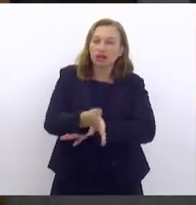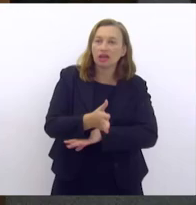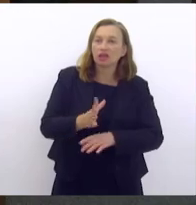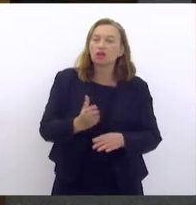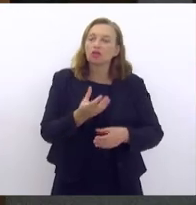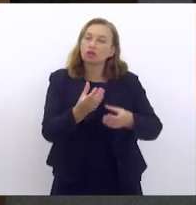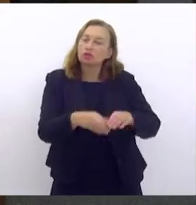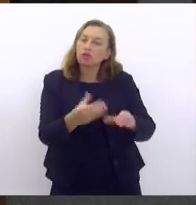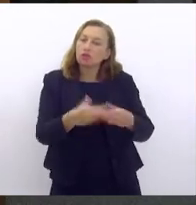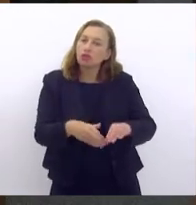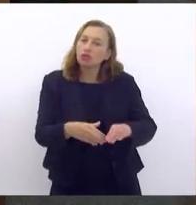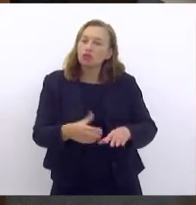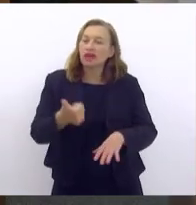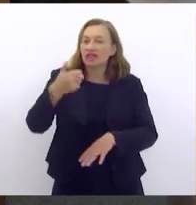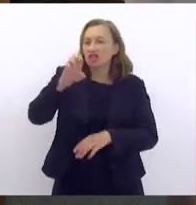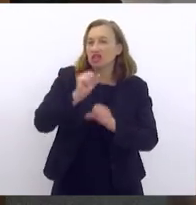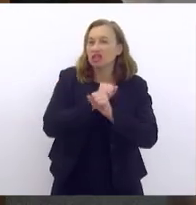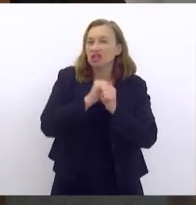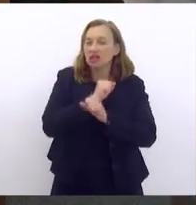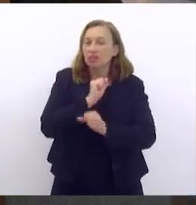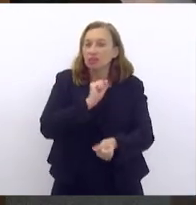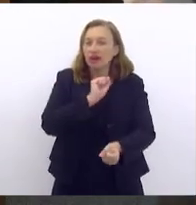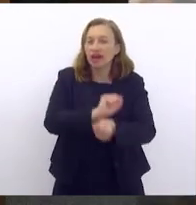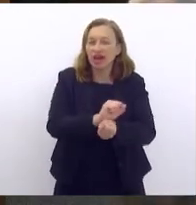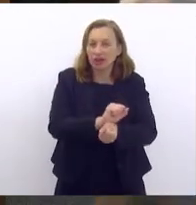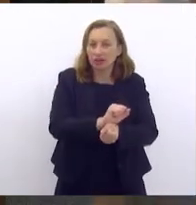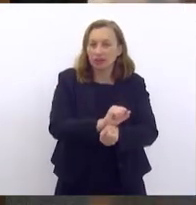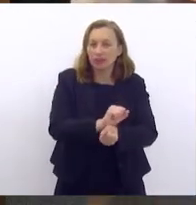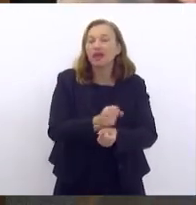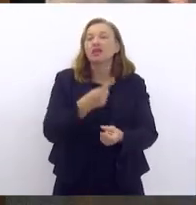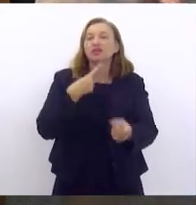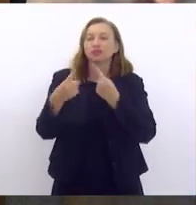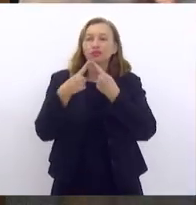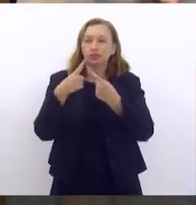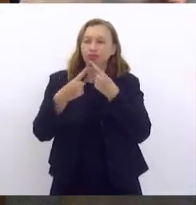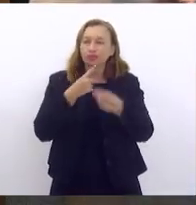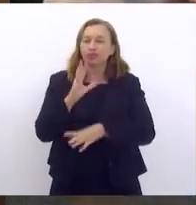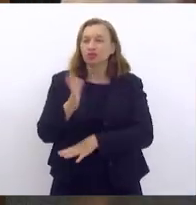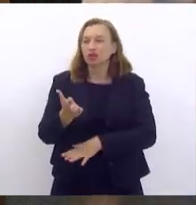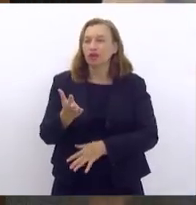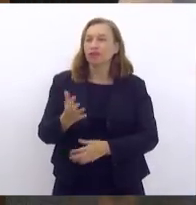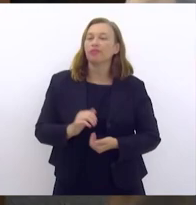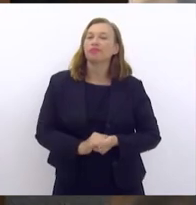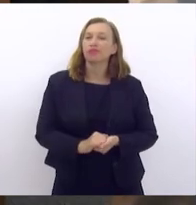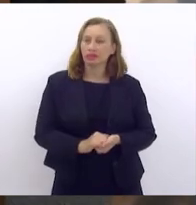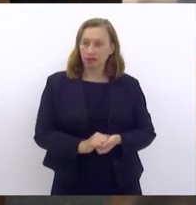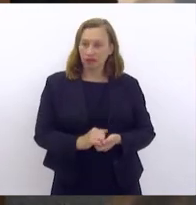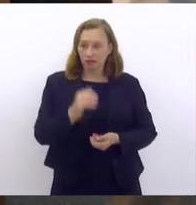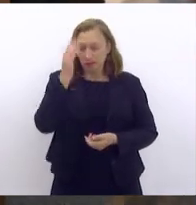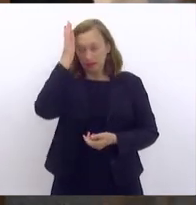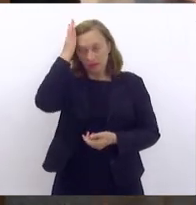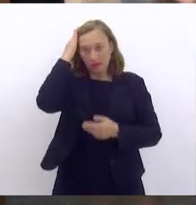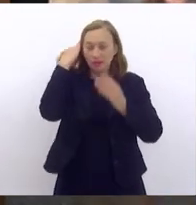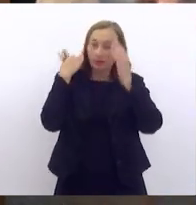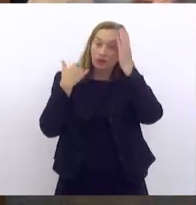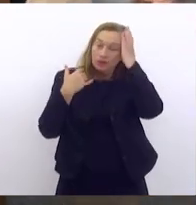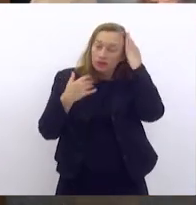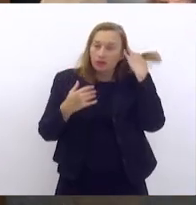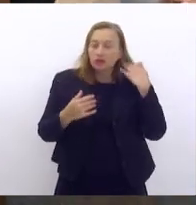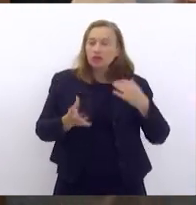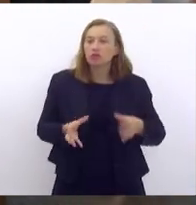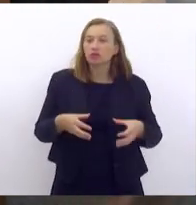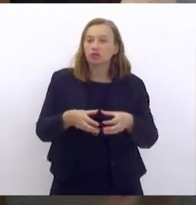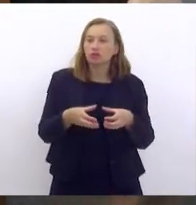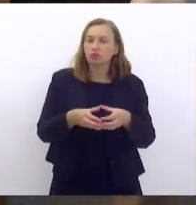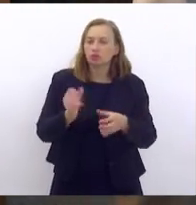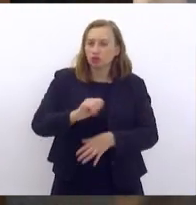cargo, e estão há 15 anos estacionados. Esse debate já vem sendo feito no âmbito da corporação. O comando dos